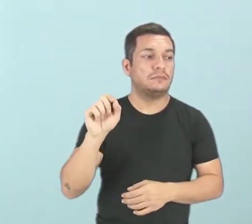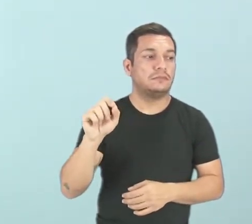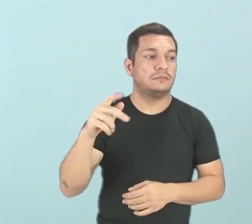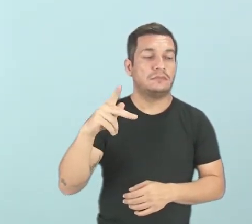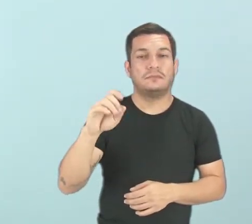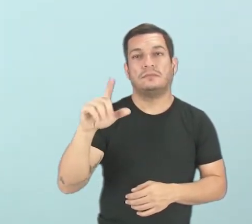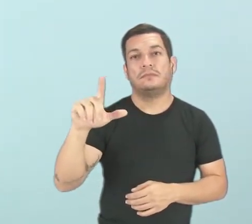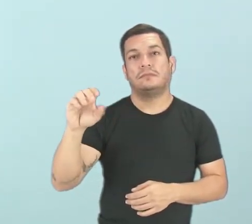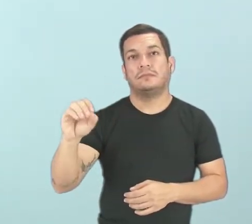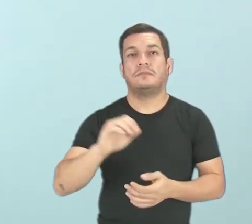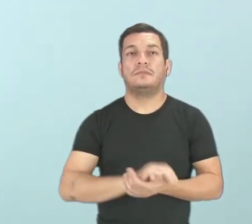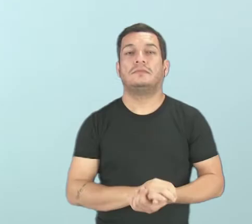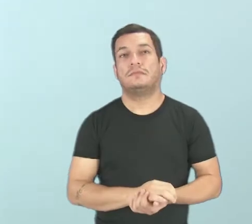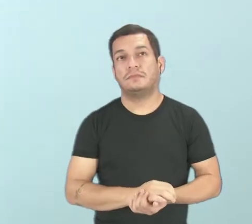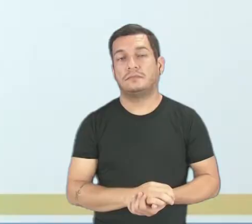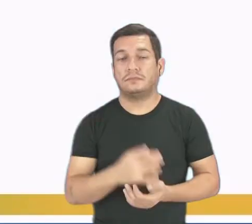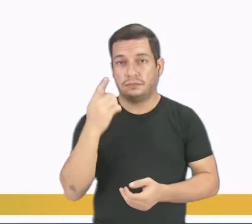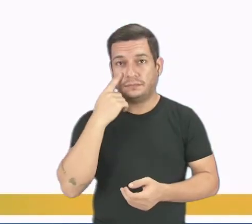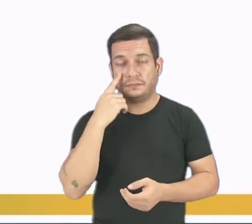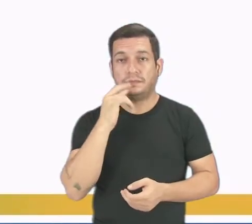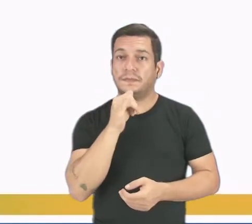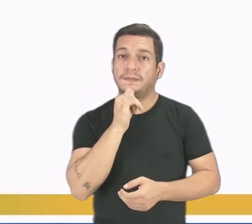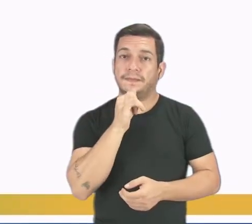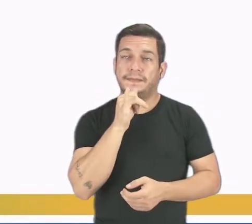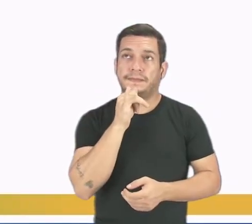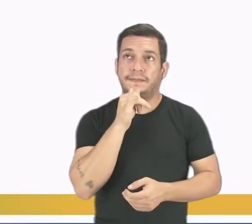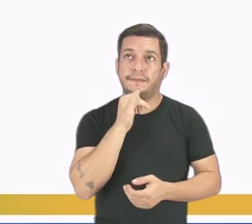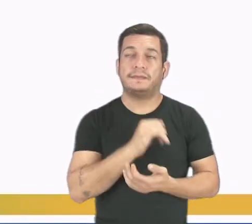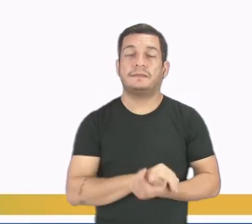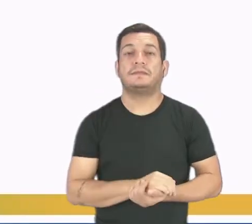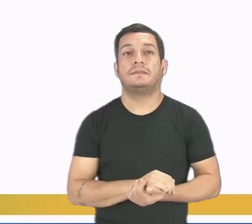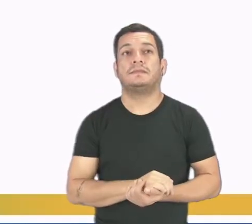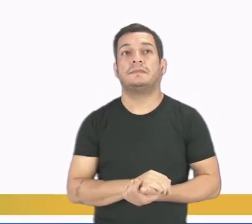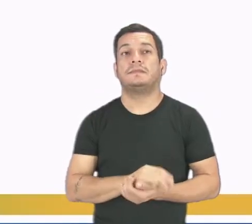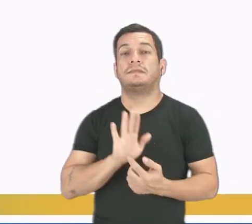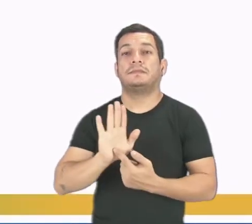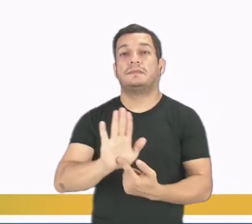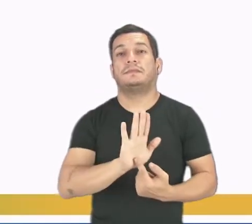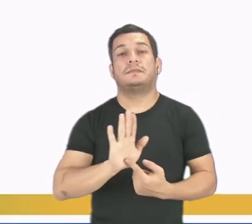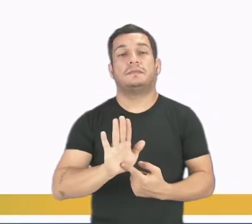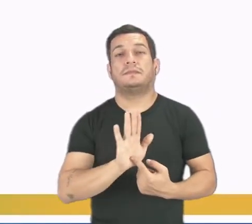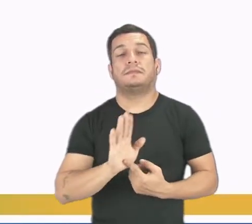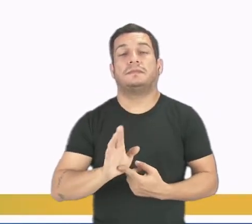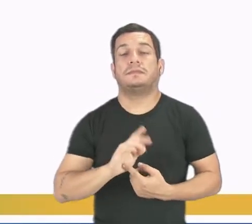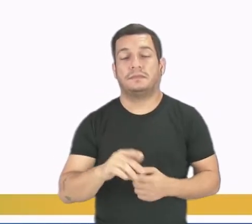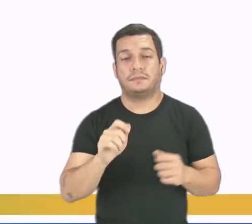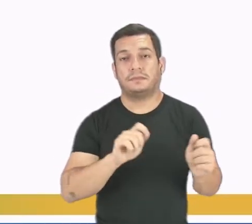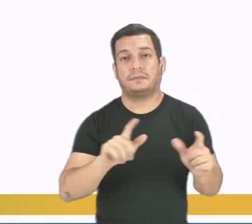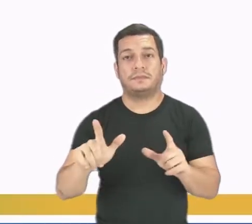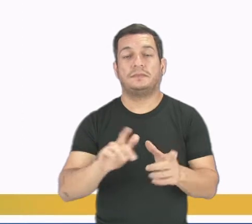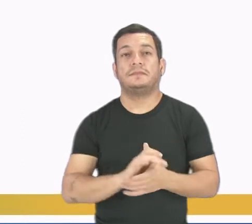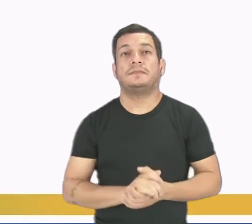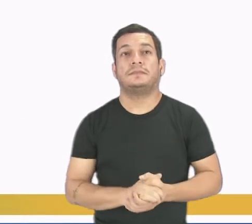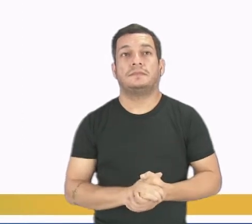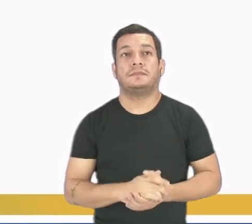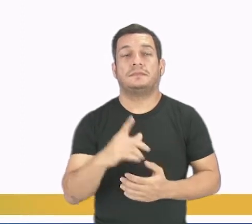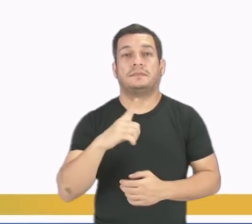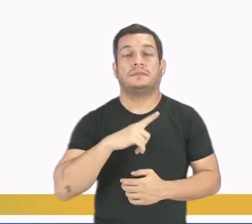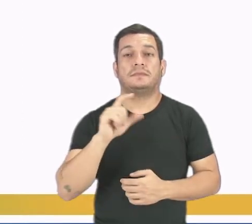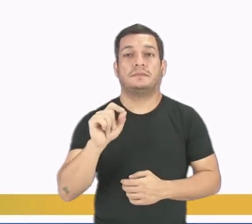sistemas que medem força em unidade, que é o quilograma-força. Então vejam só, a tendência de rotacionar